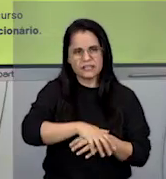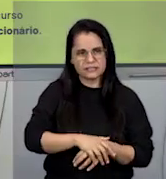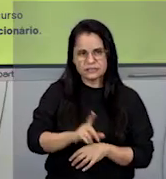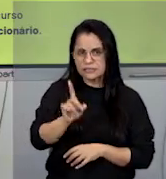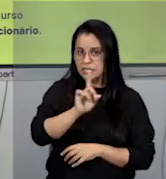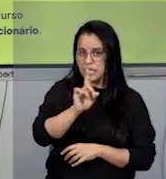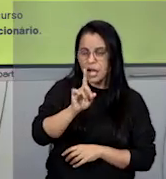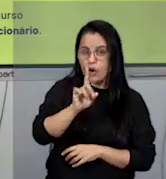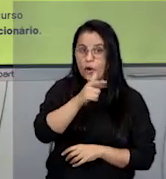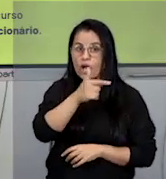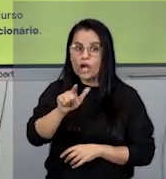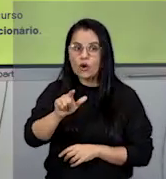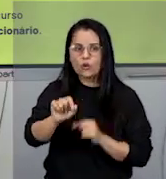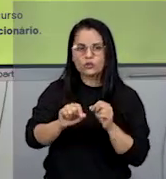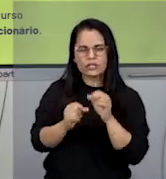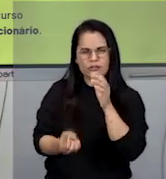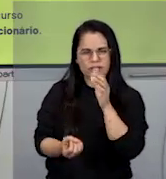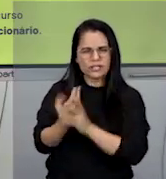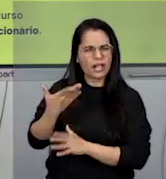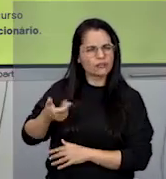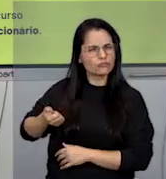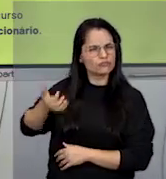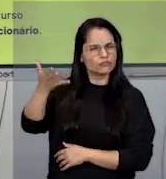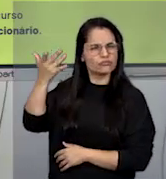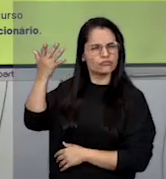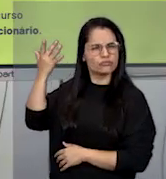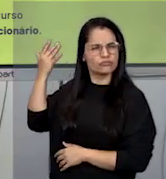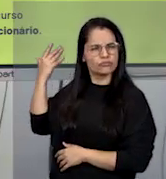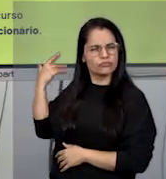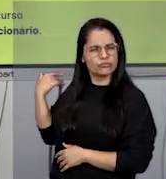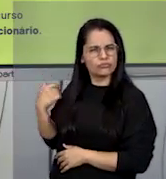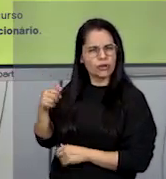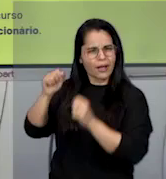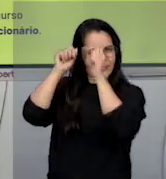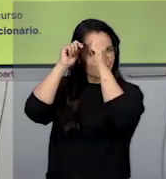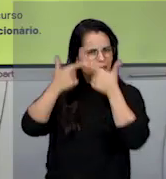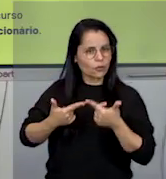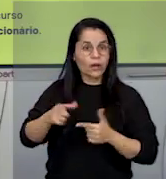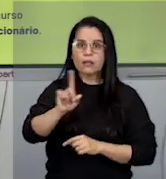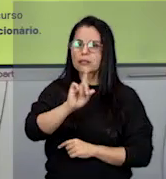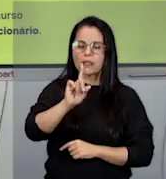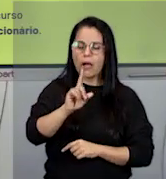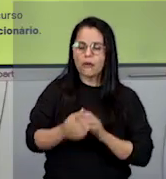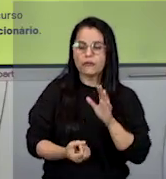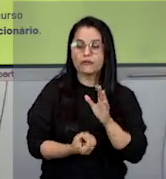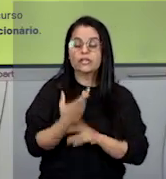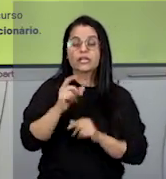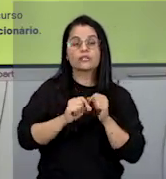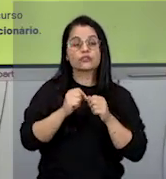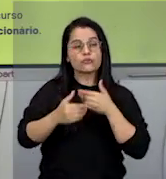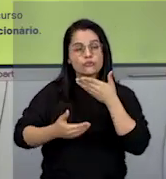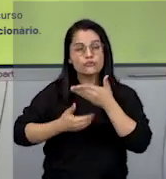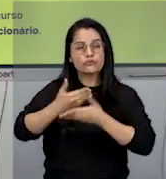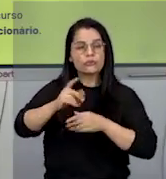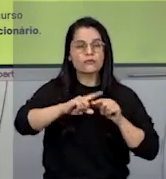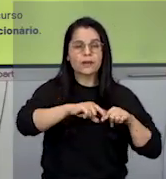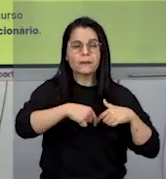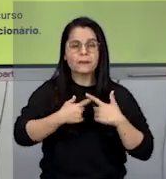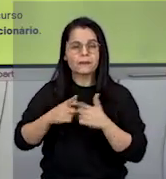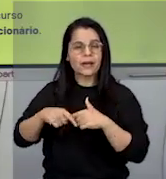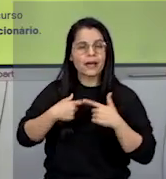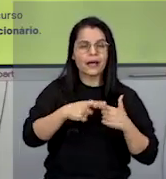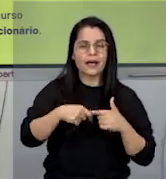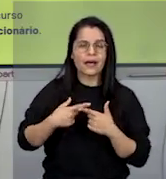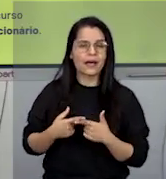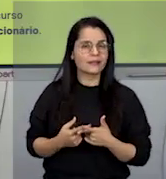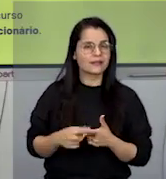animal? Ela foi criada lá no início da nossa linguagem? Não. Ela foi criada na medida que foi interagindo,